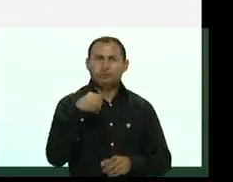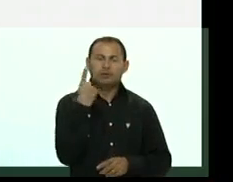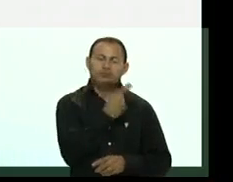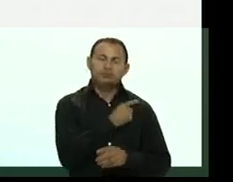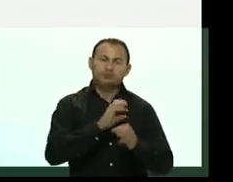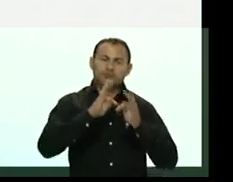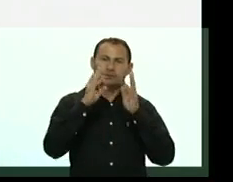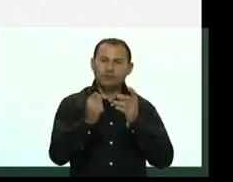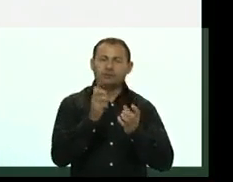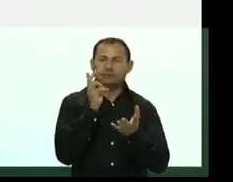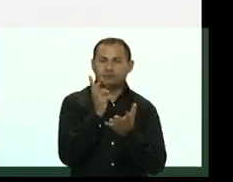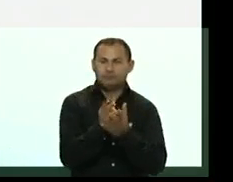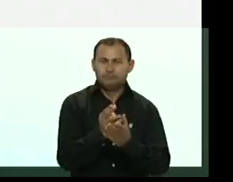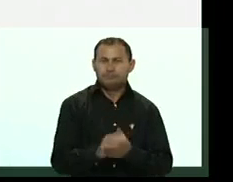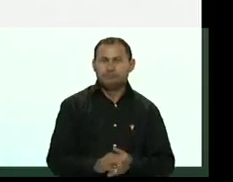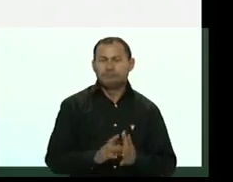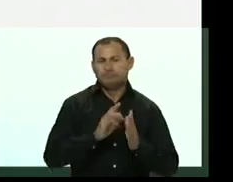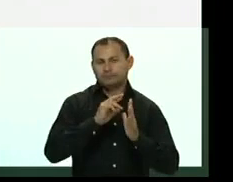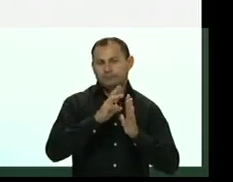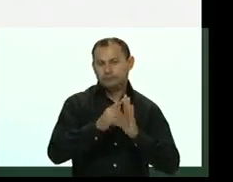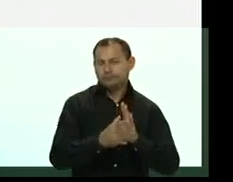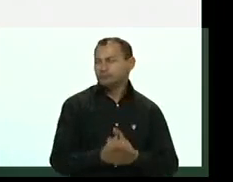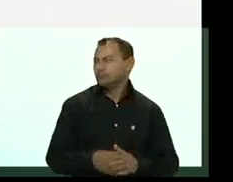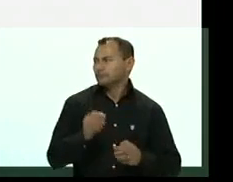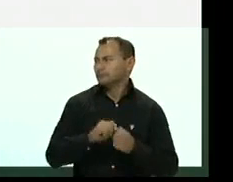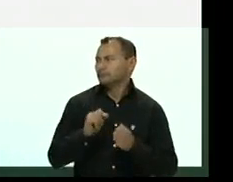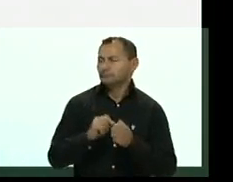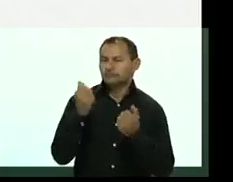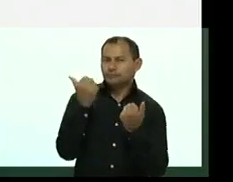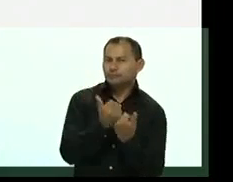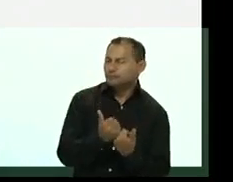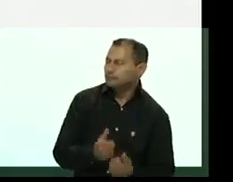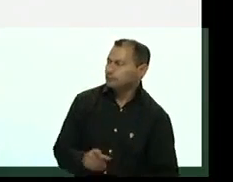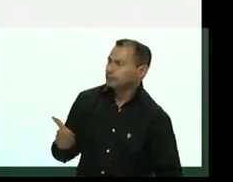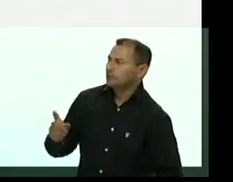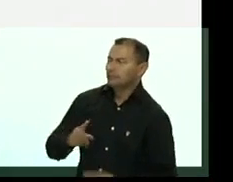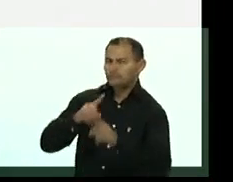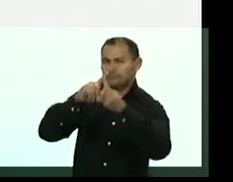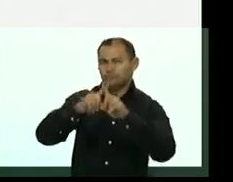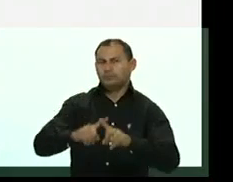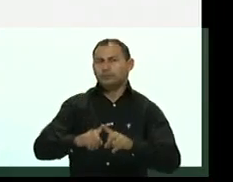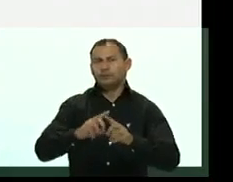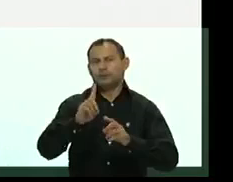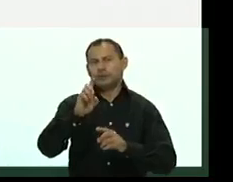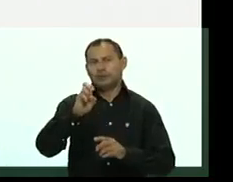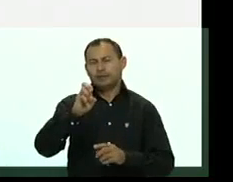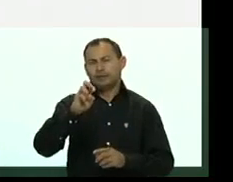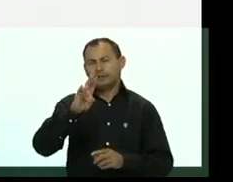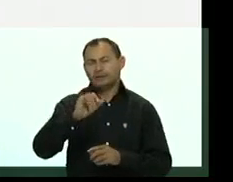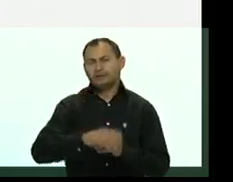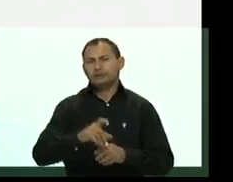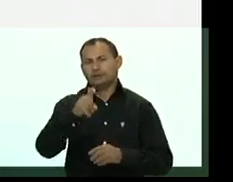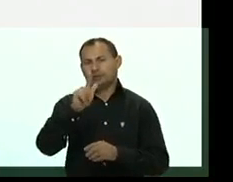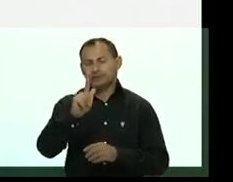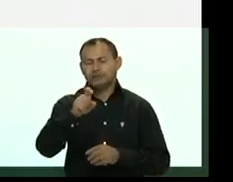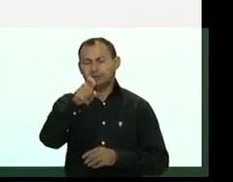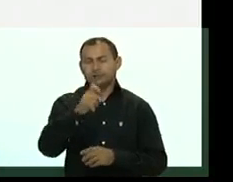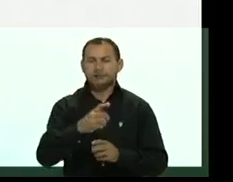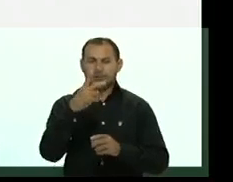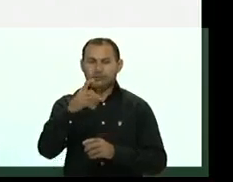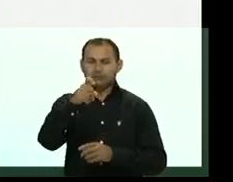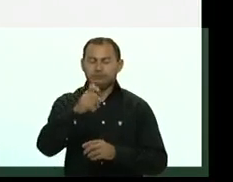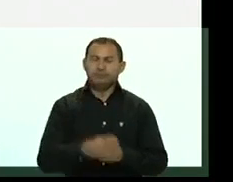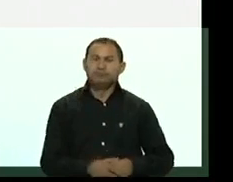deixar todos na mesma variável. Então, eu só fiz essa substituição, multiplicado pela derivada da g de x, que é